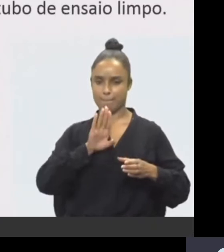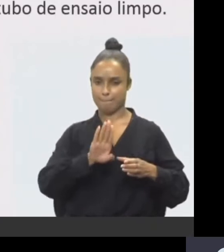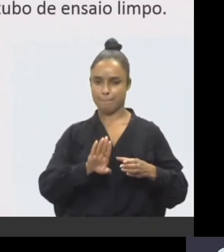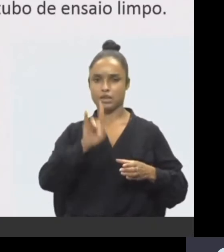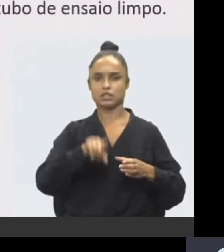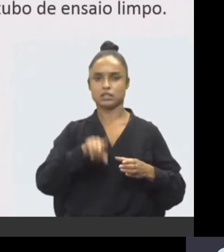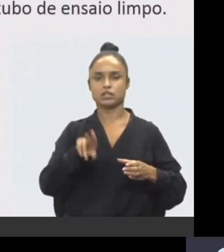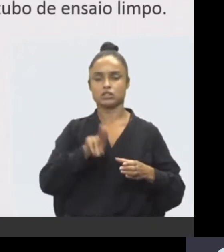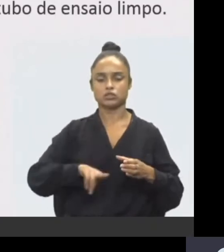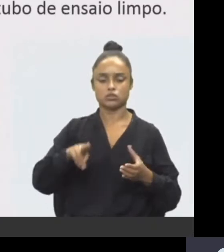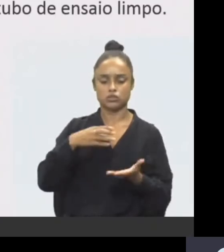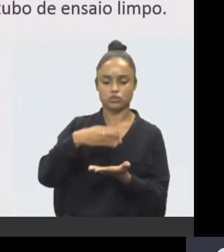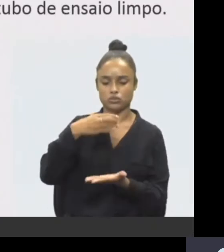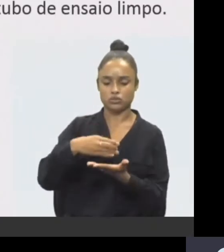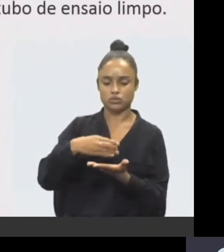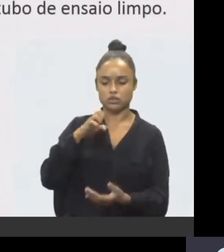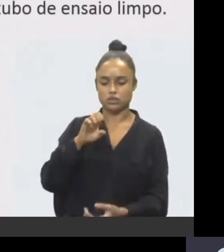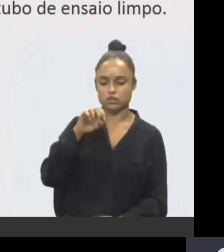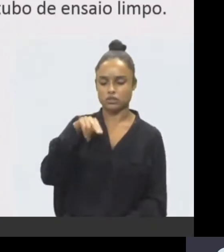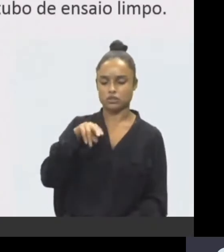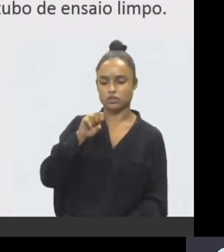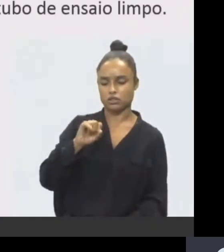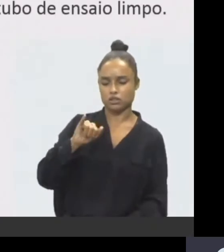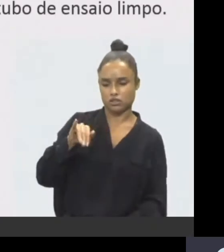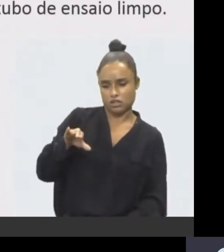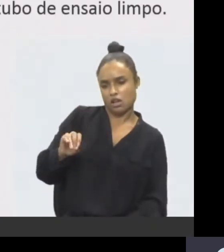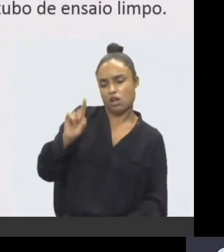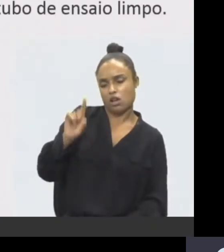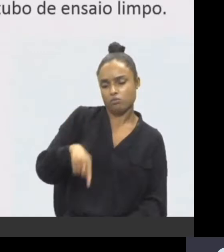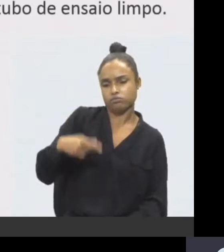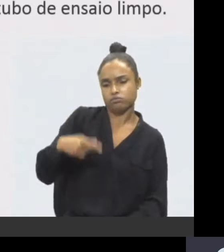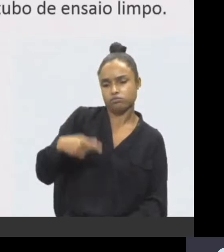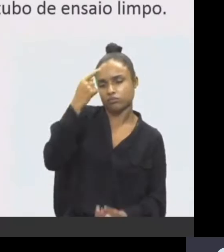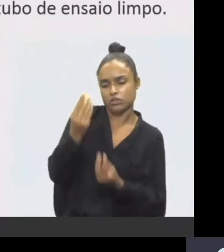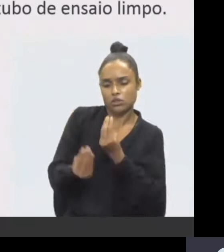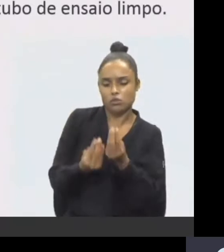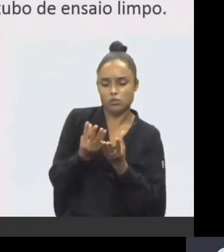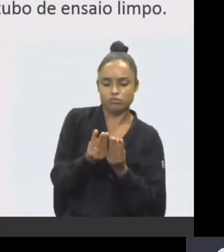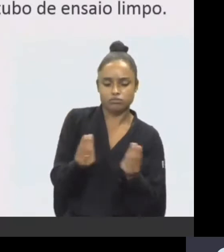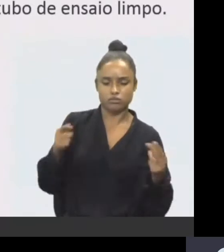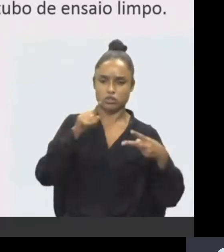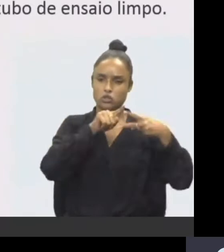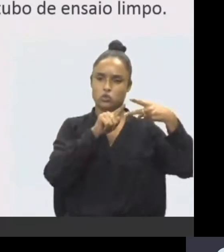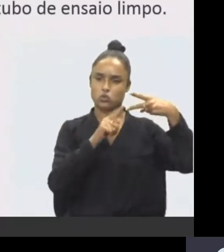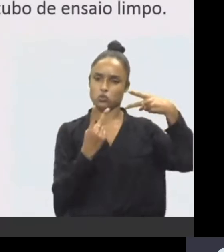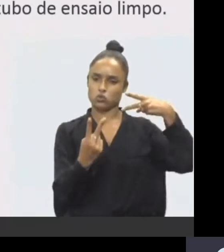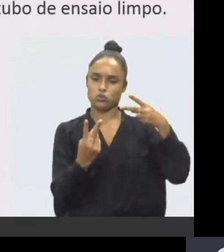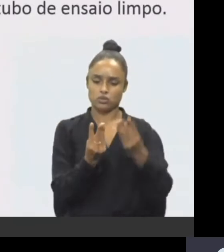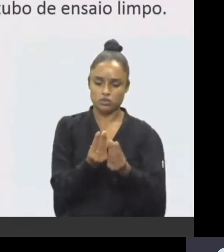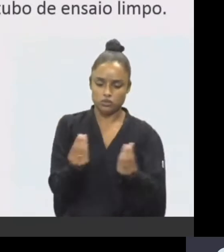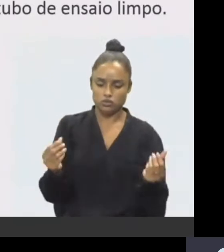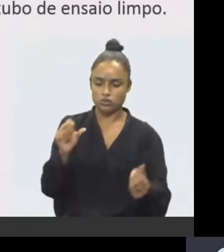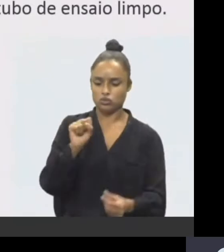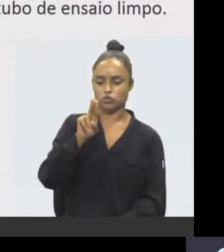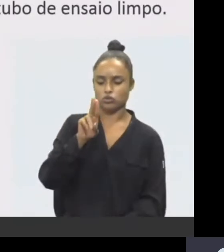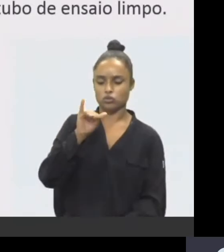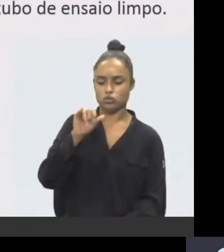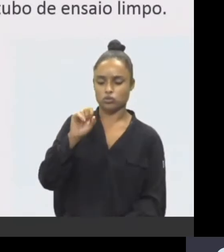para identificação dessas duas substâncias. Então, inicialmente, nós vamos colocar 1